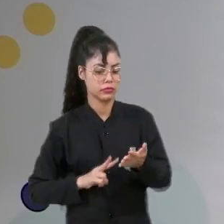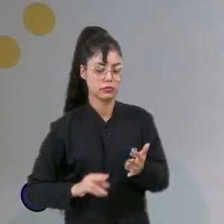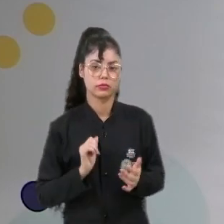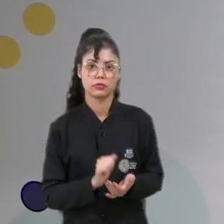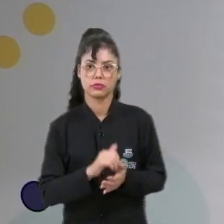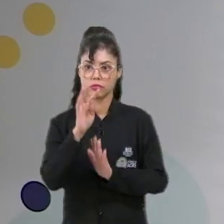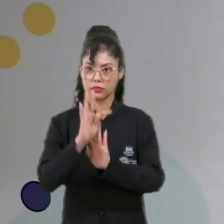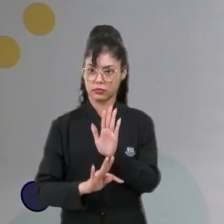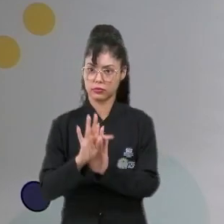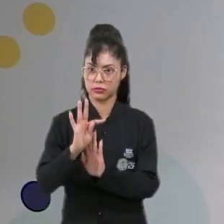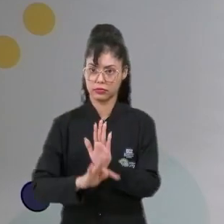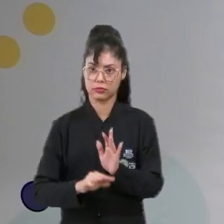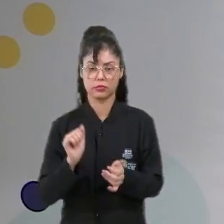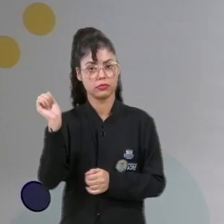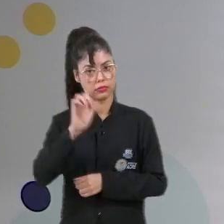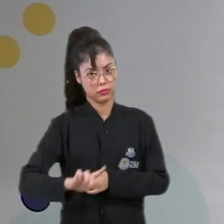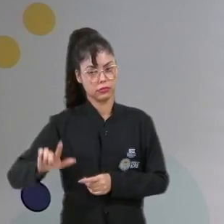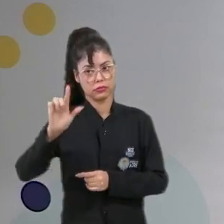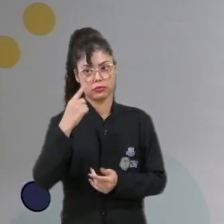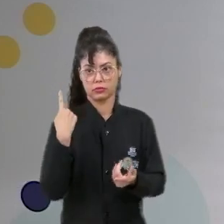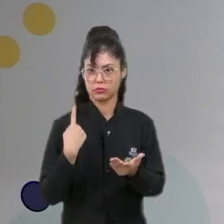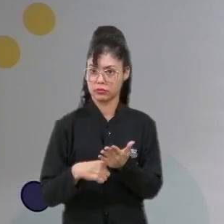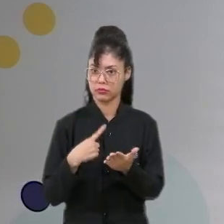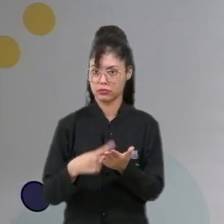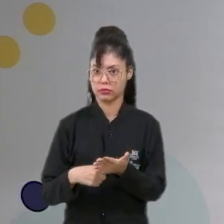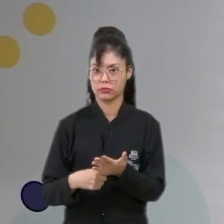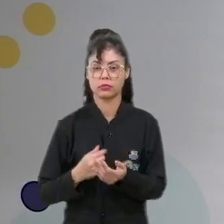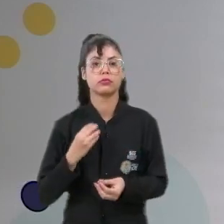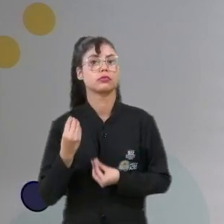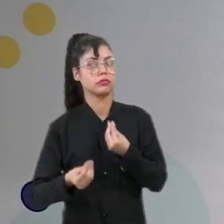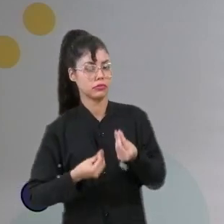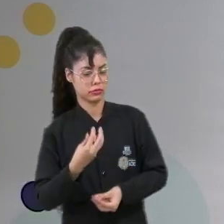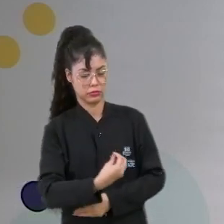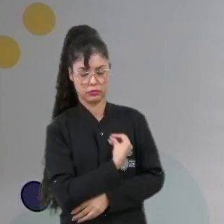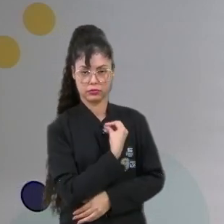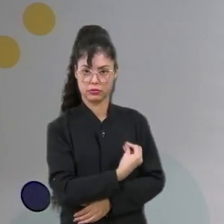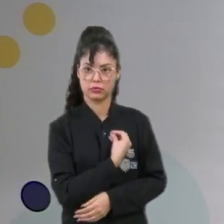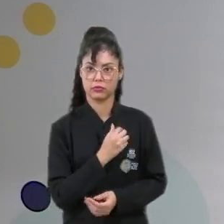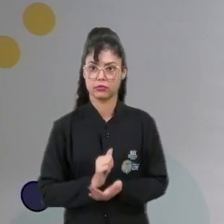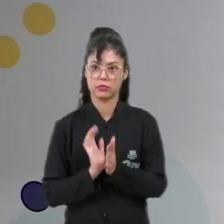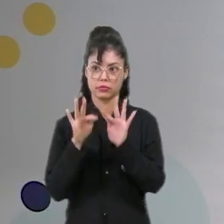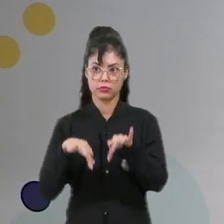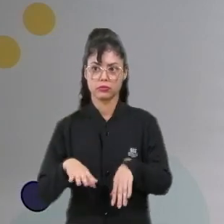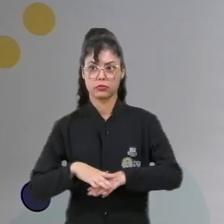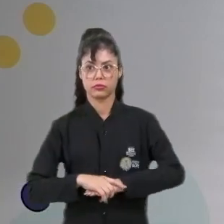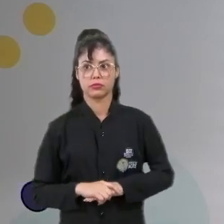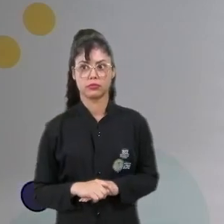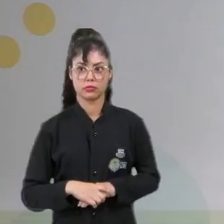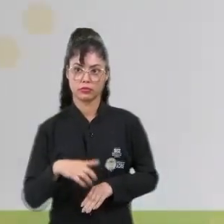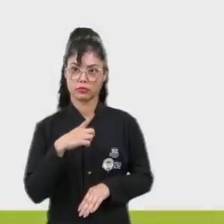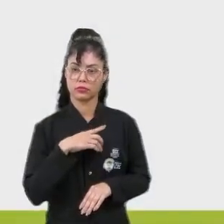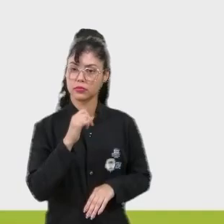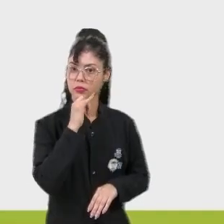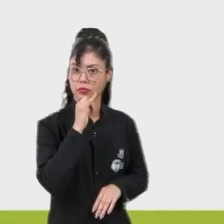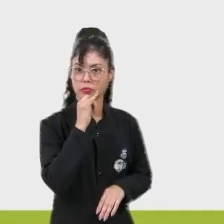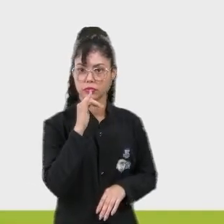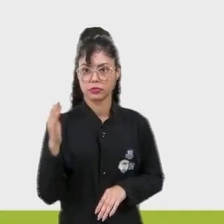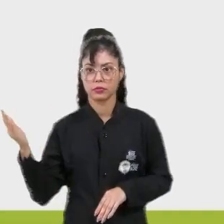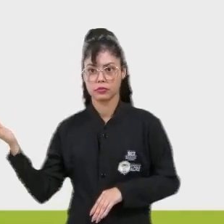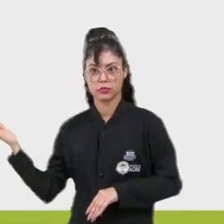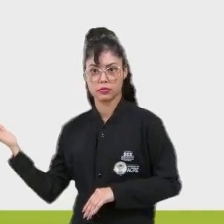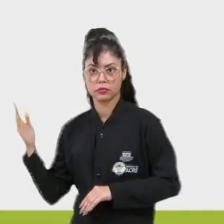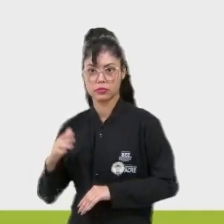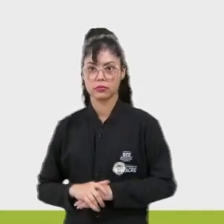um texto literário de acordo com as suas vivências, enfim. Vamos lá? Tenho aí um exemplo para